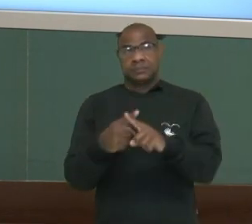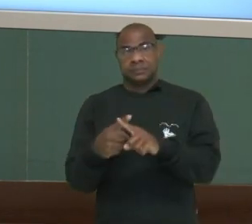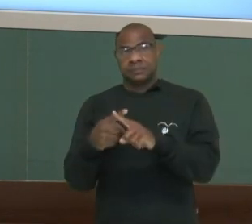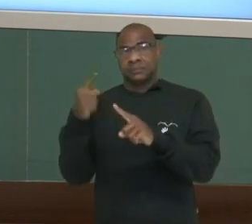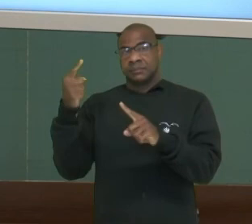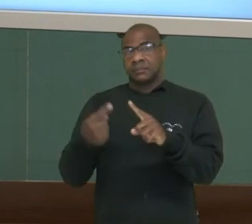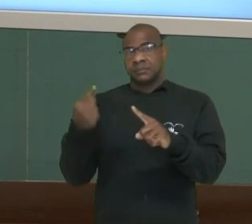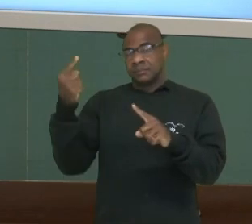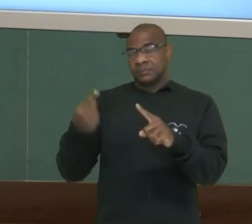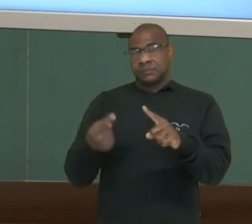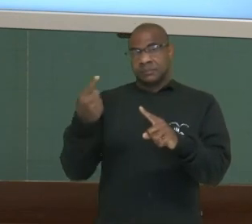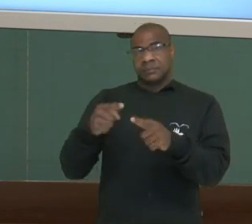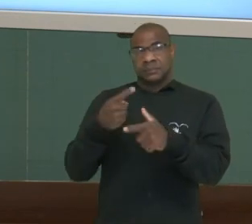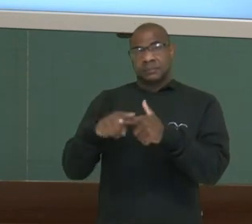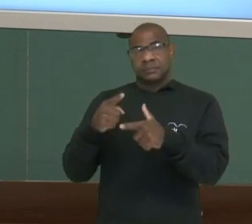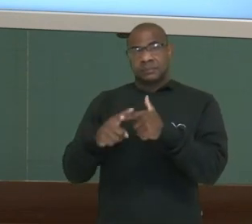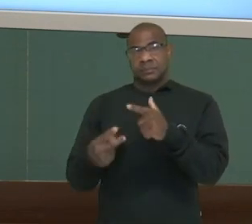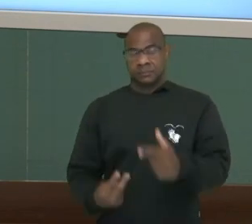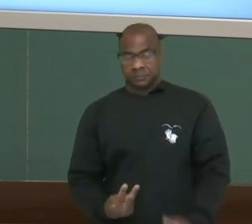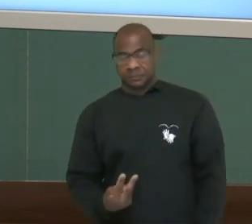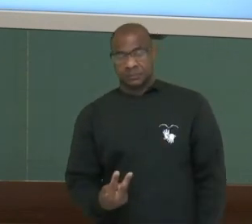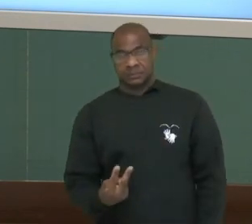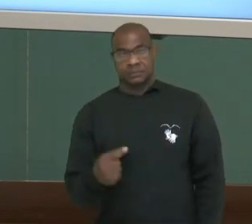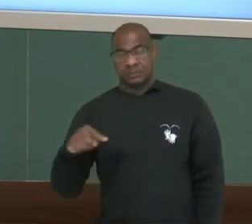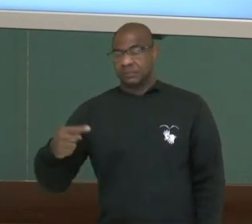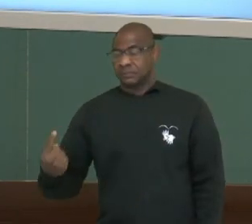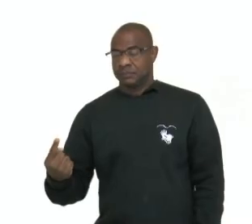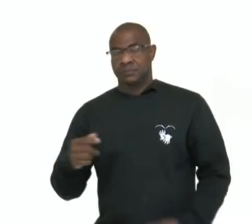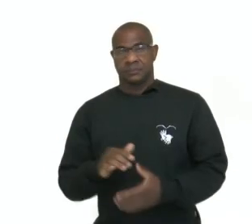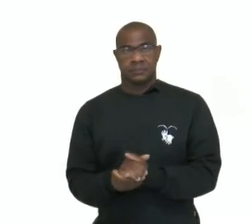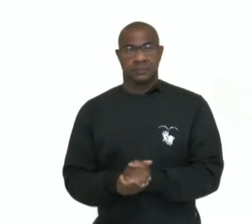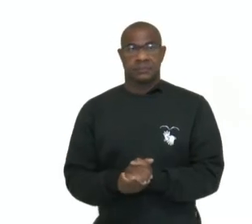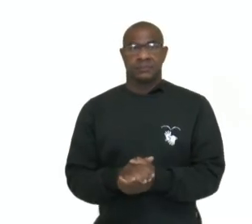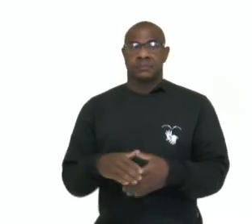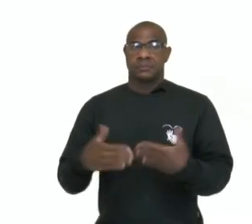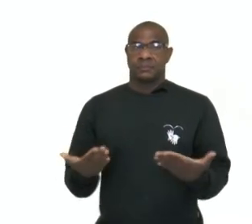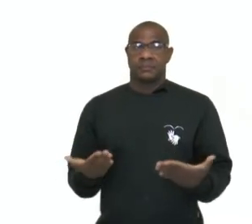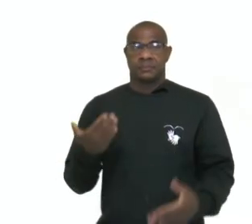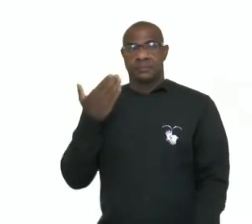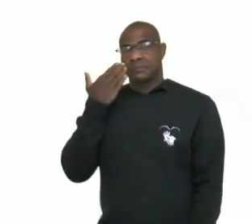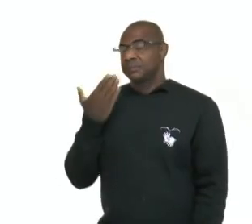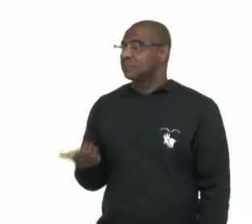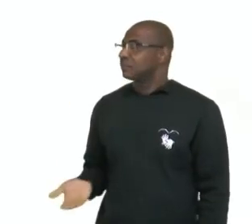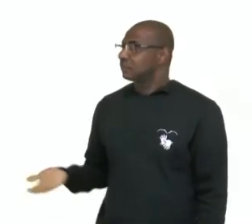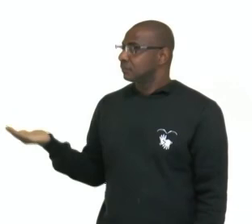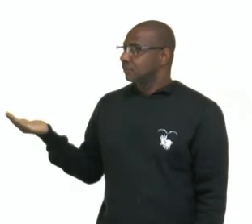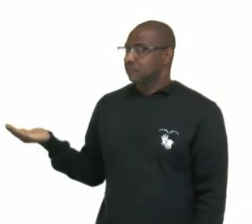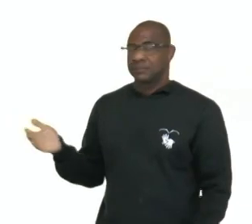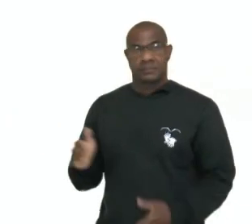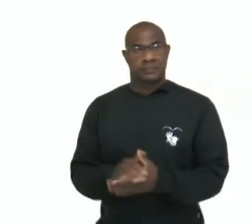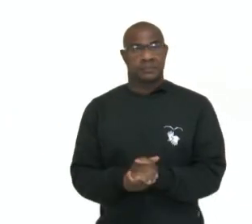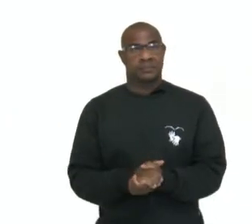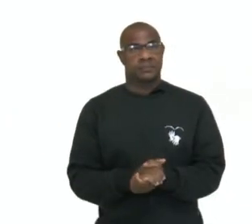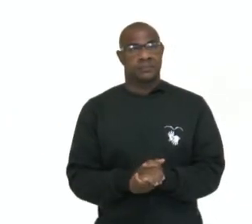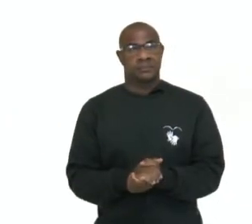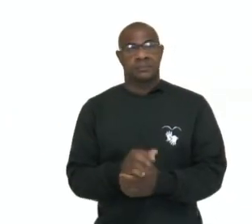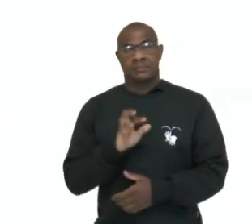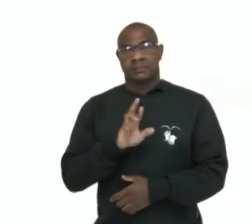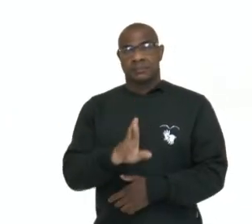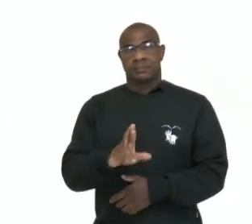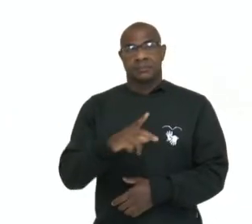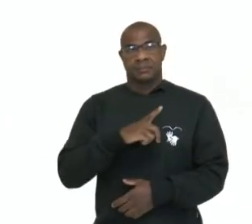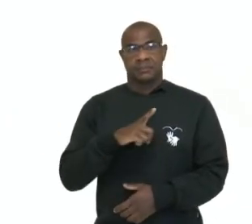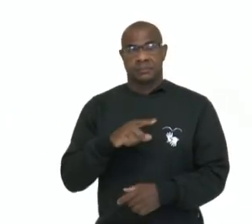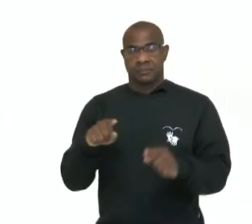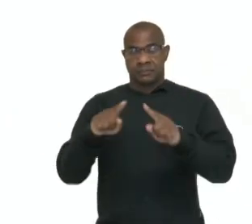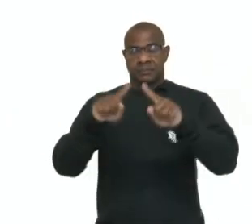menos 2, dividido por 2, que vai dar menos 1. Então, portanto, a condição está satisfeita. O produto entre os dois